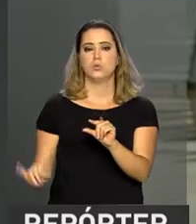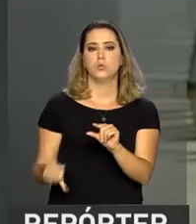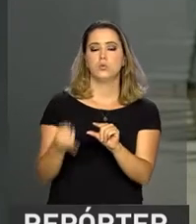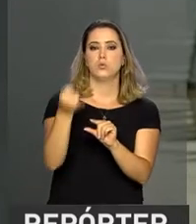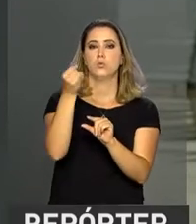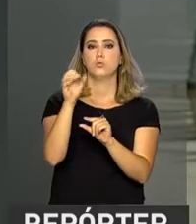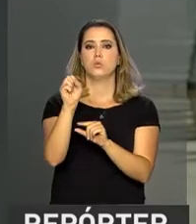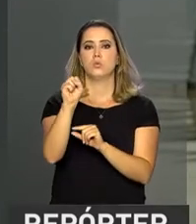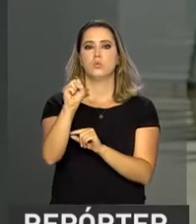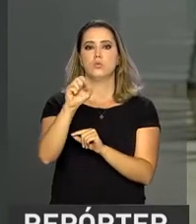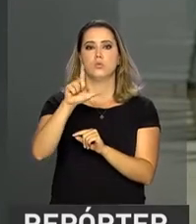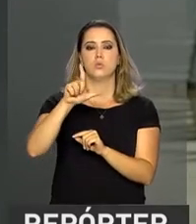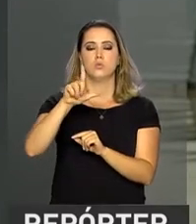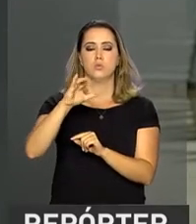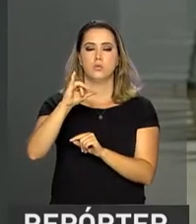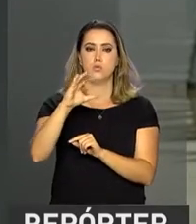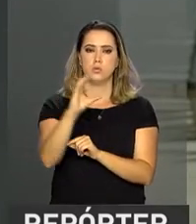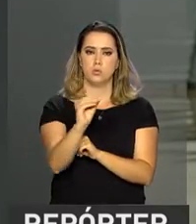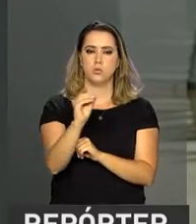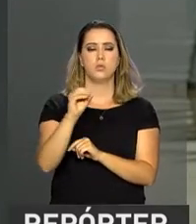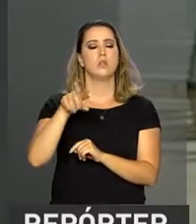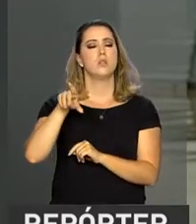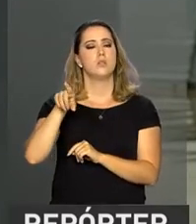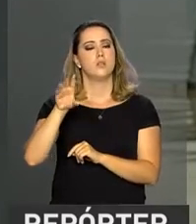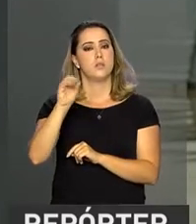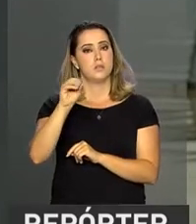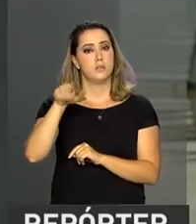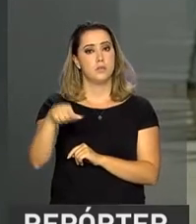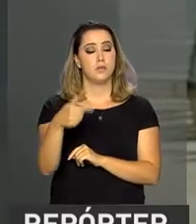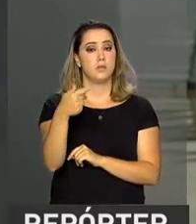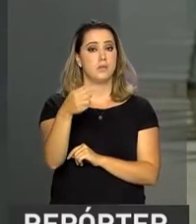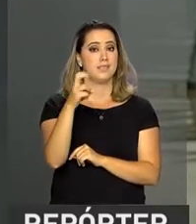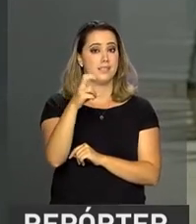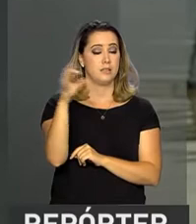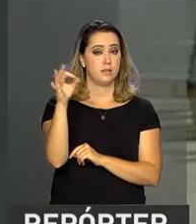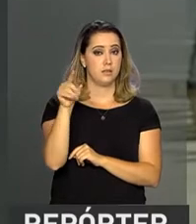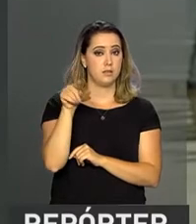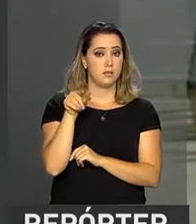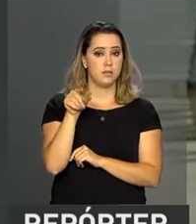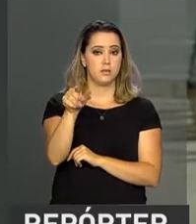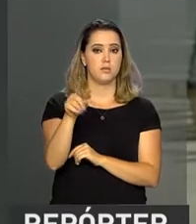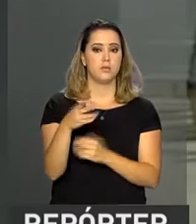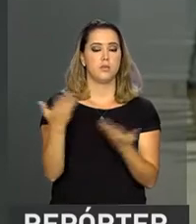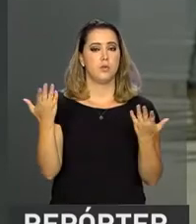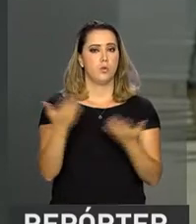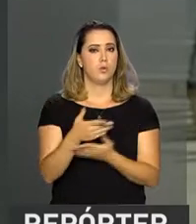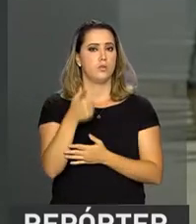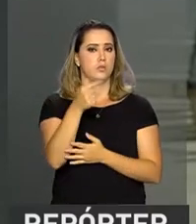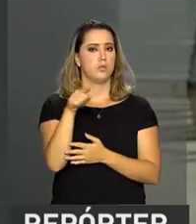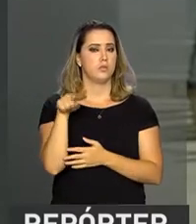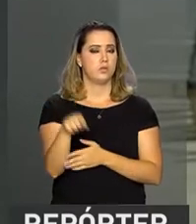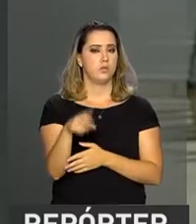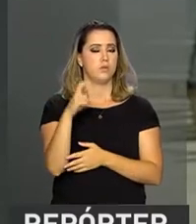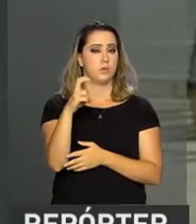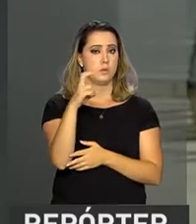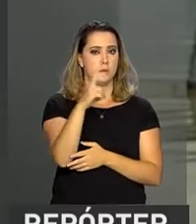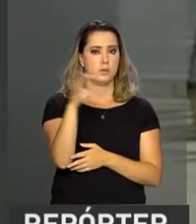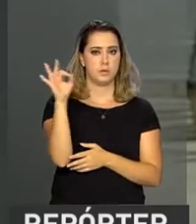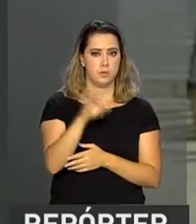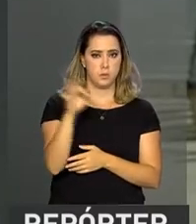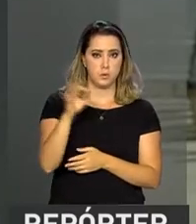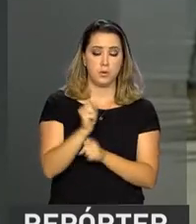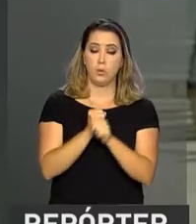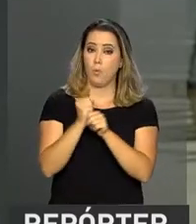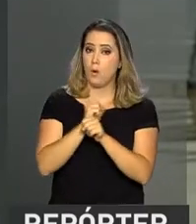juros a selic em 0,75 ponto percentual ficando em 7,5 por cento ao ano menor patamar